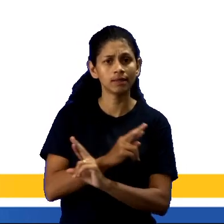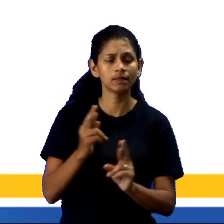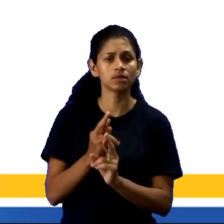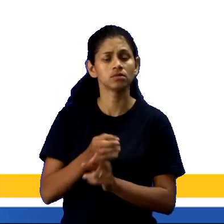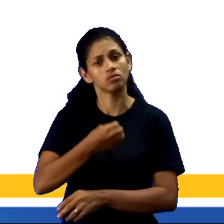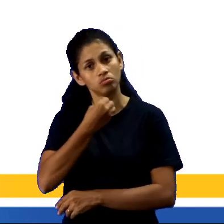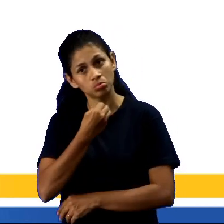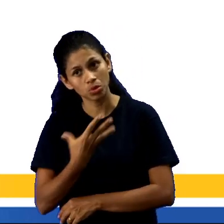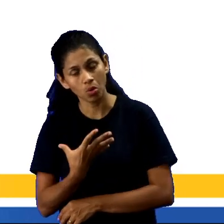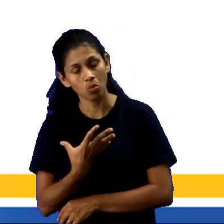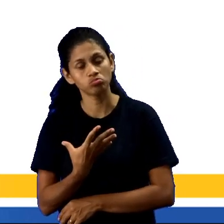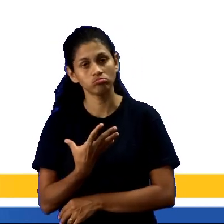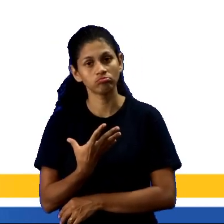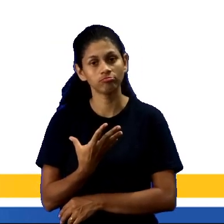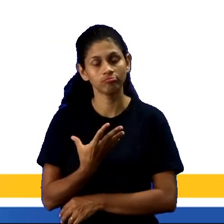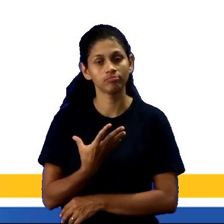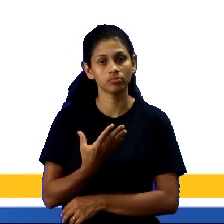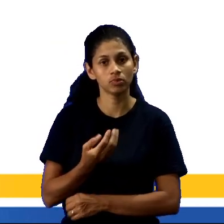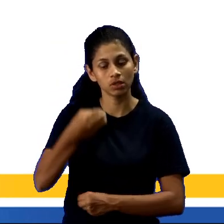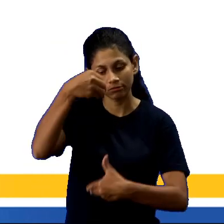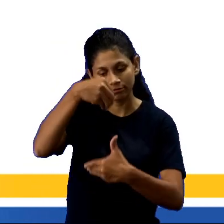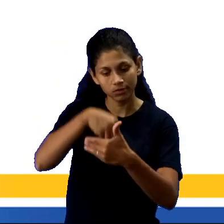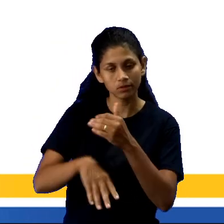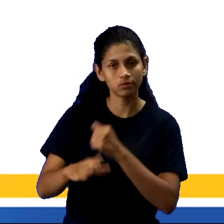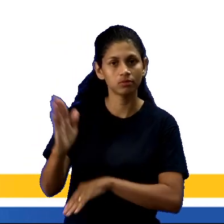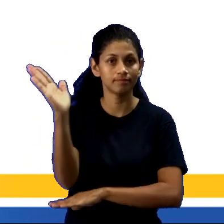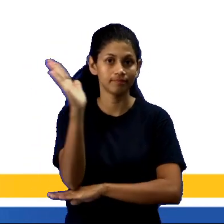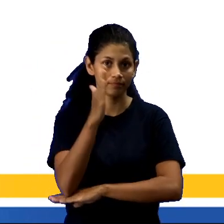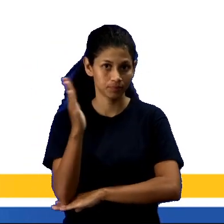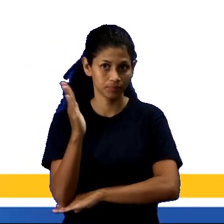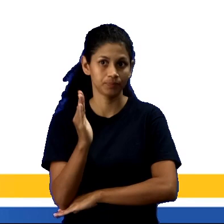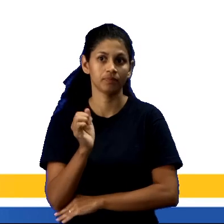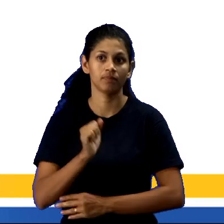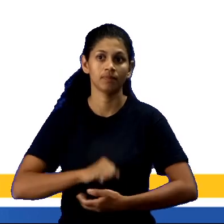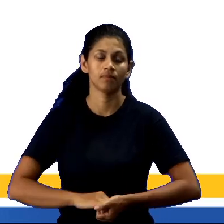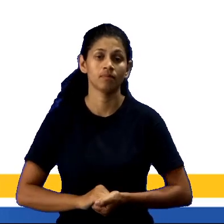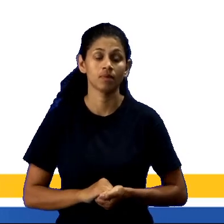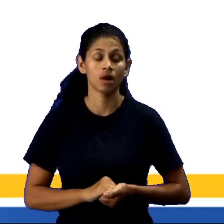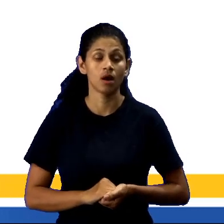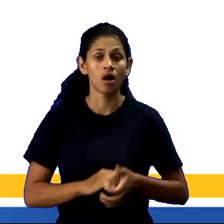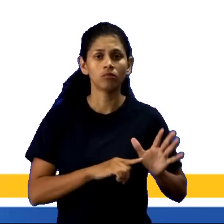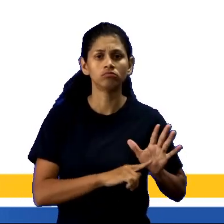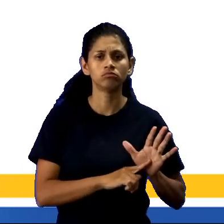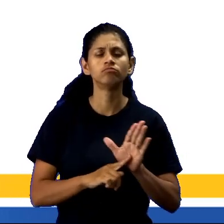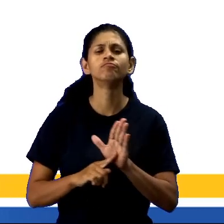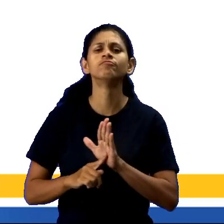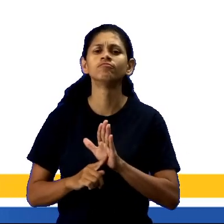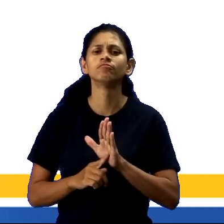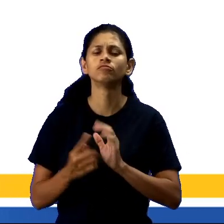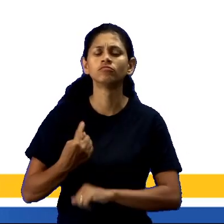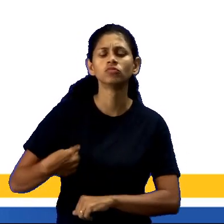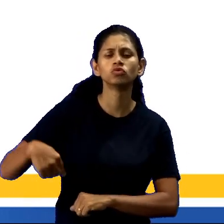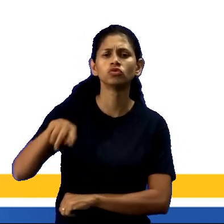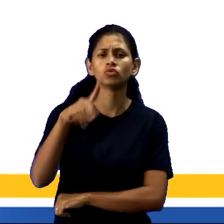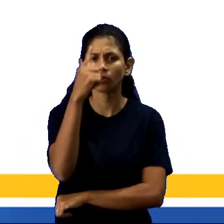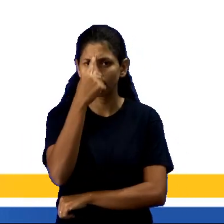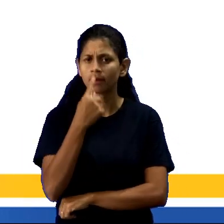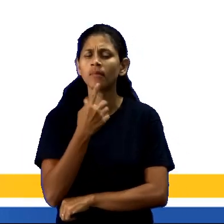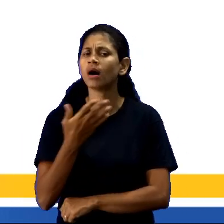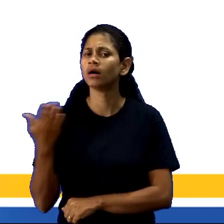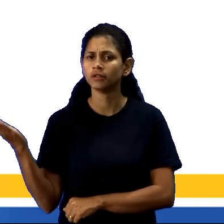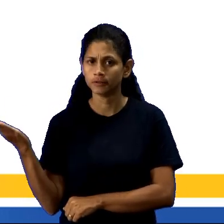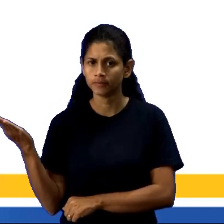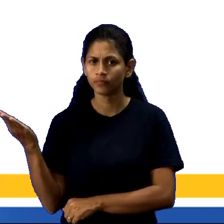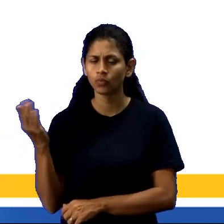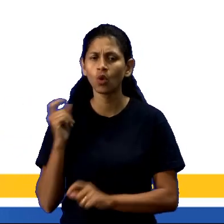saudável dentro do nosso país. Agora, gente, estou mostrando para vocês uma imagem. Vamos analisar essa imagem. O